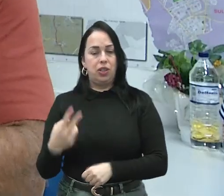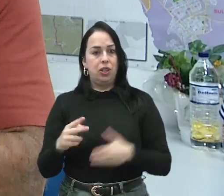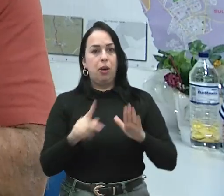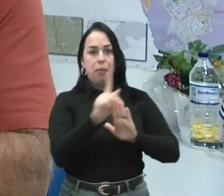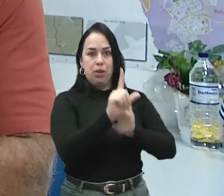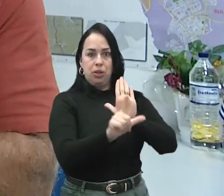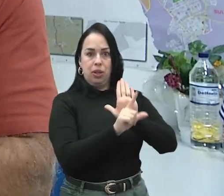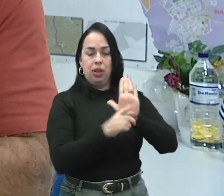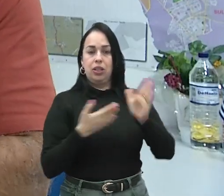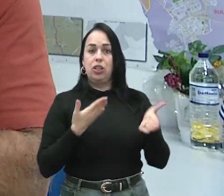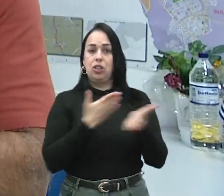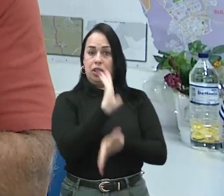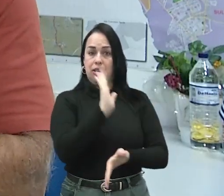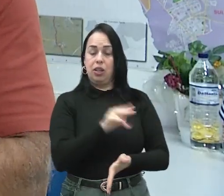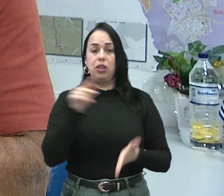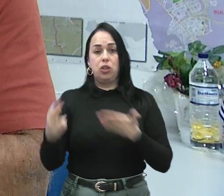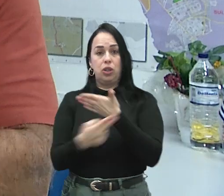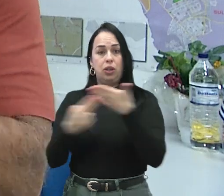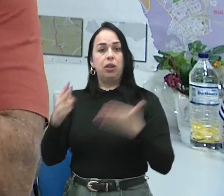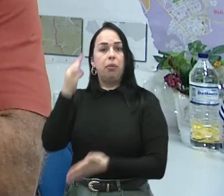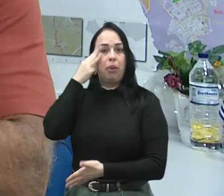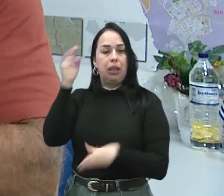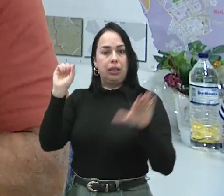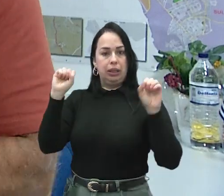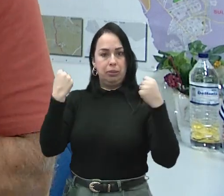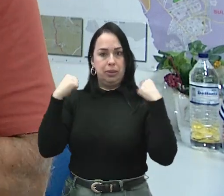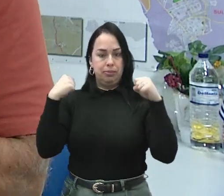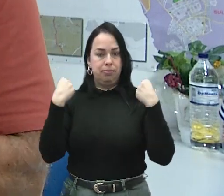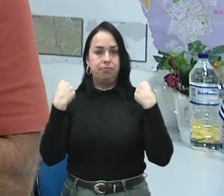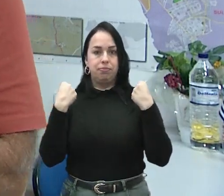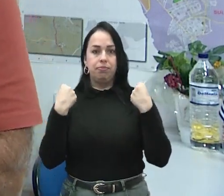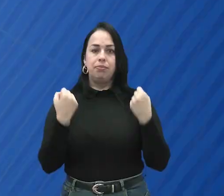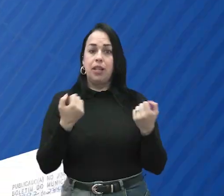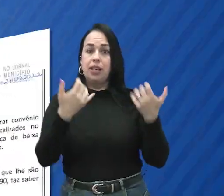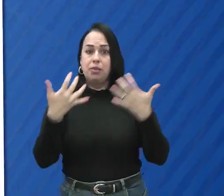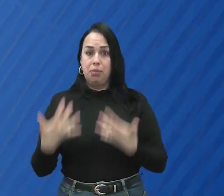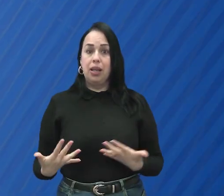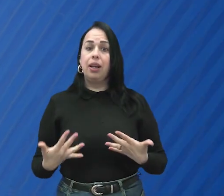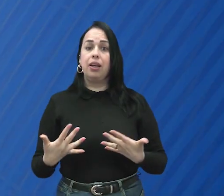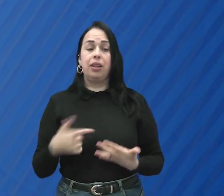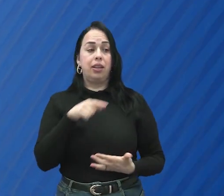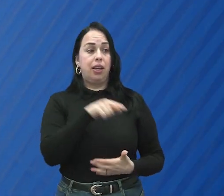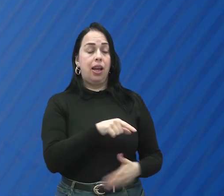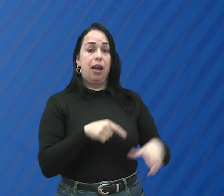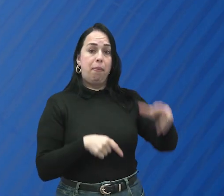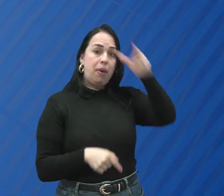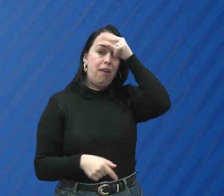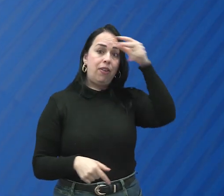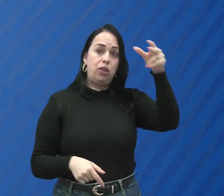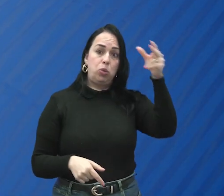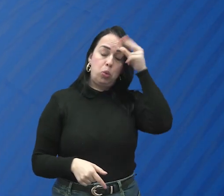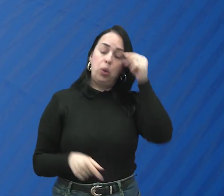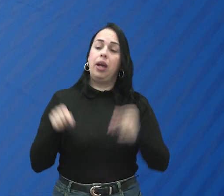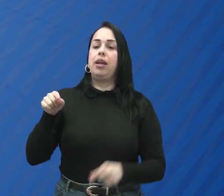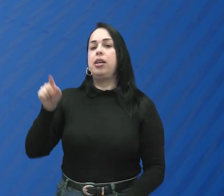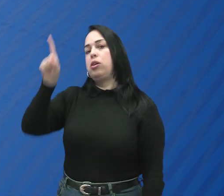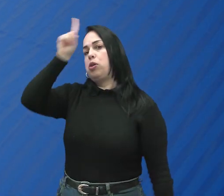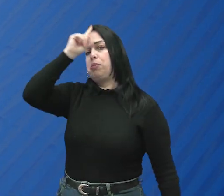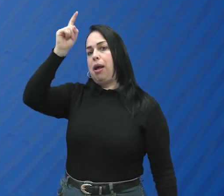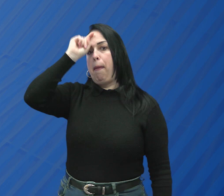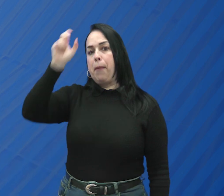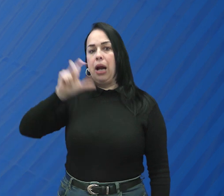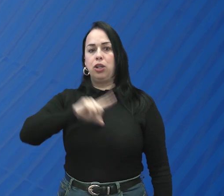uma lei aprovada, de autoria do vereador Marcão da Academia, autorizou a realização de convênios